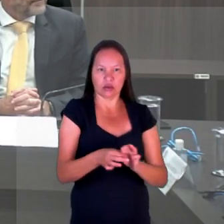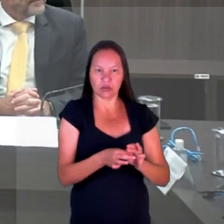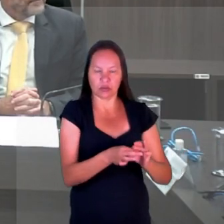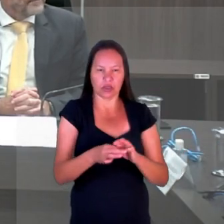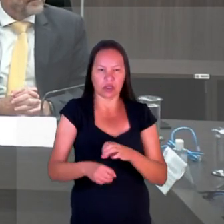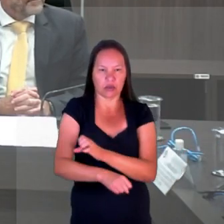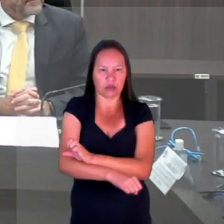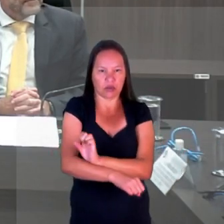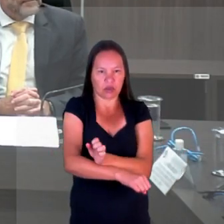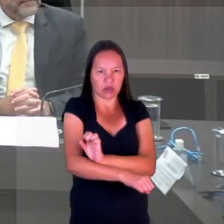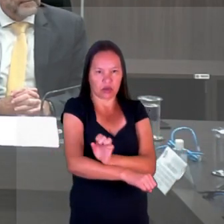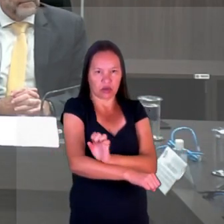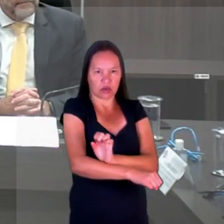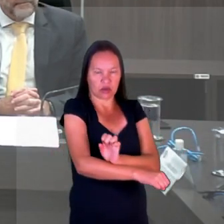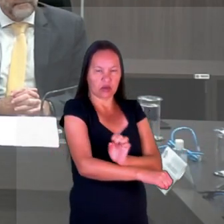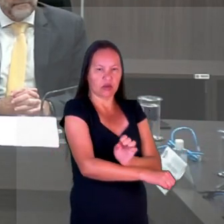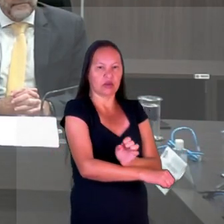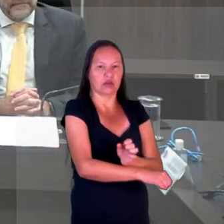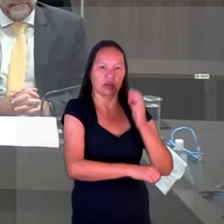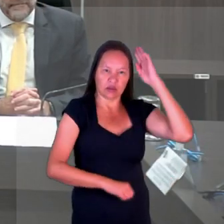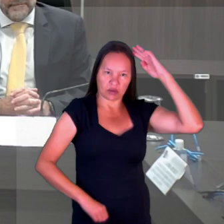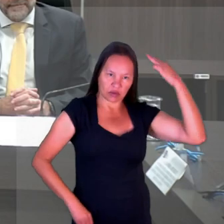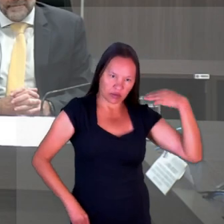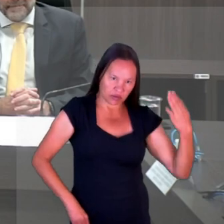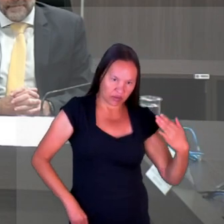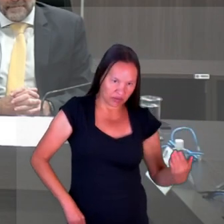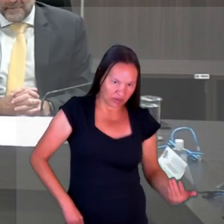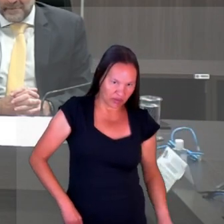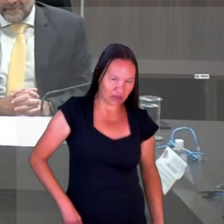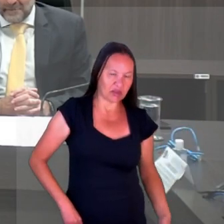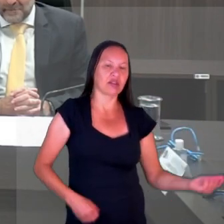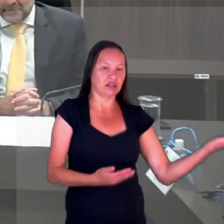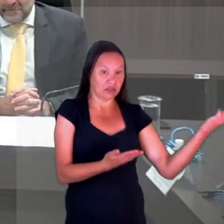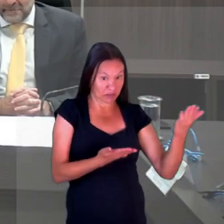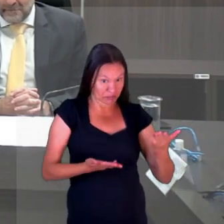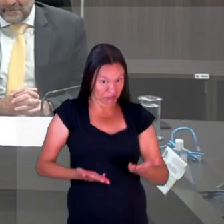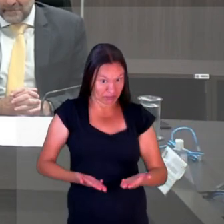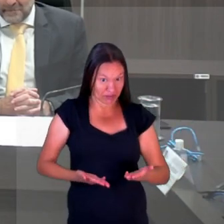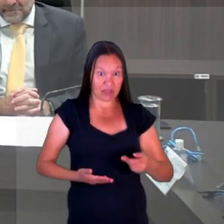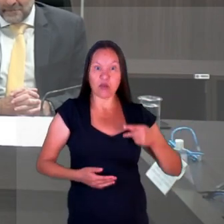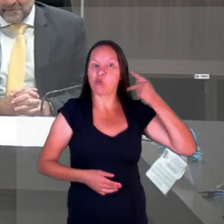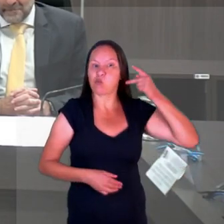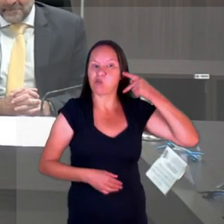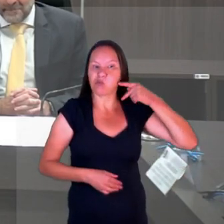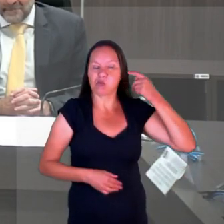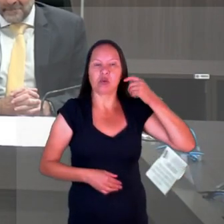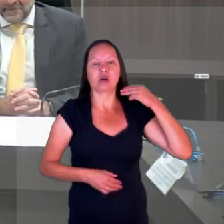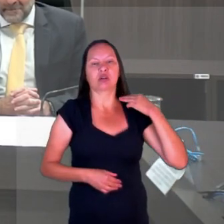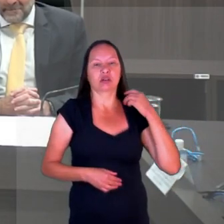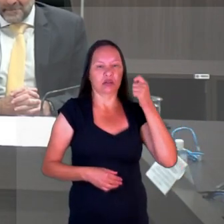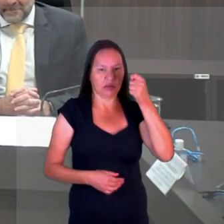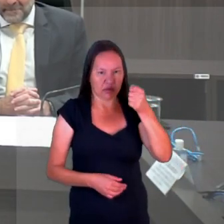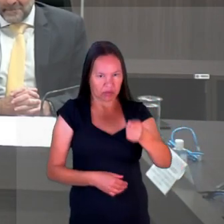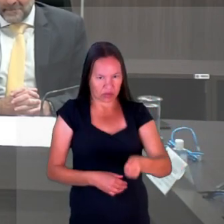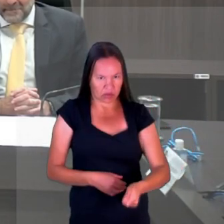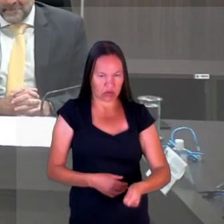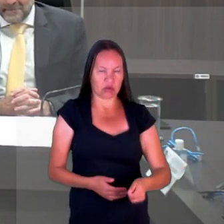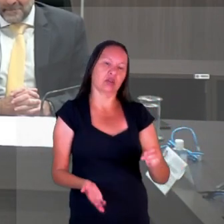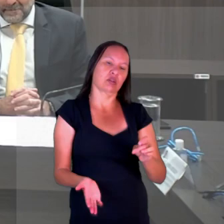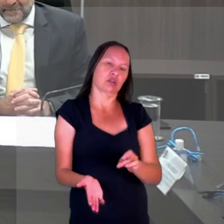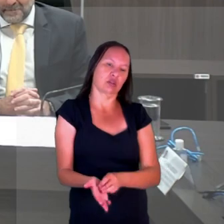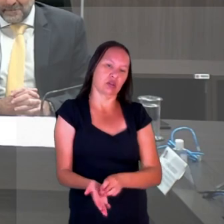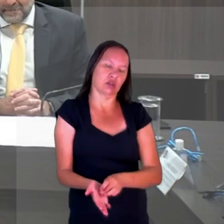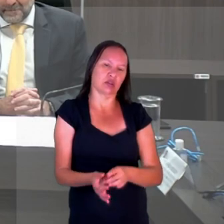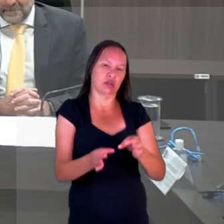é É uma honra contar com o apoio dos Procuradores Gerais de justiça Dr